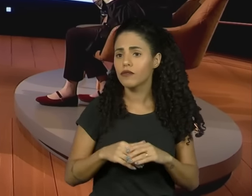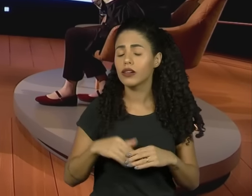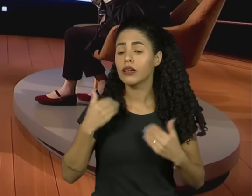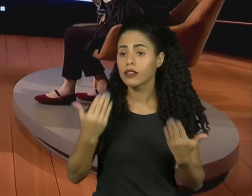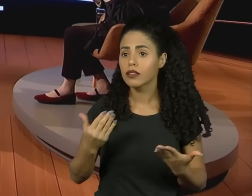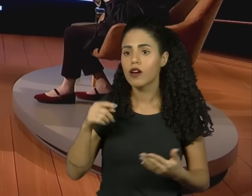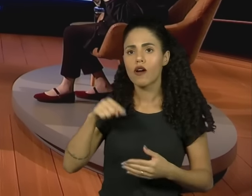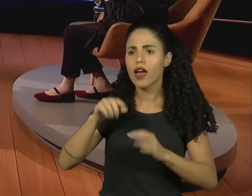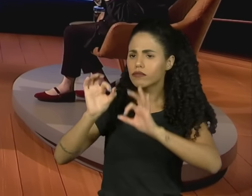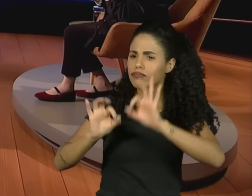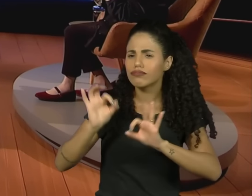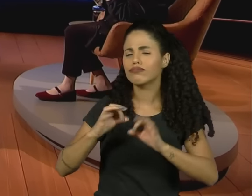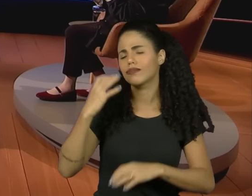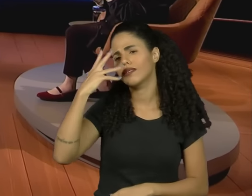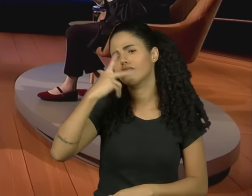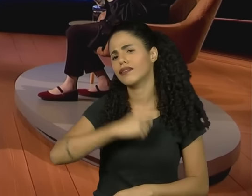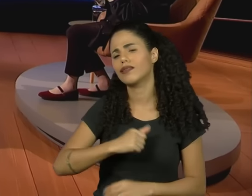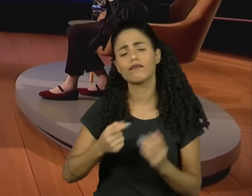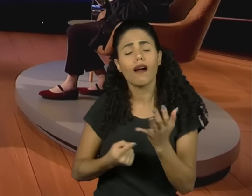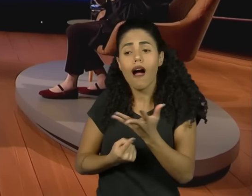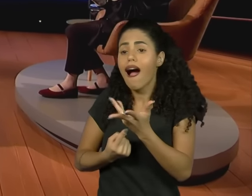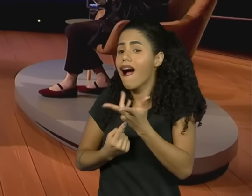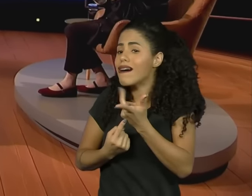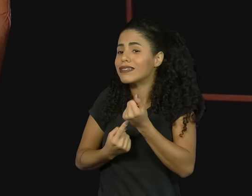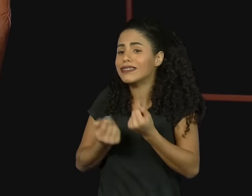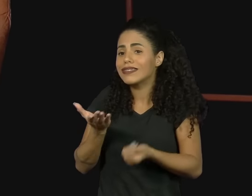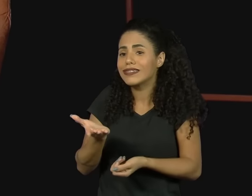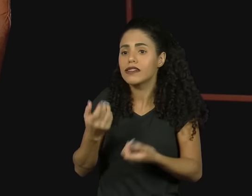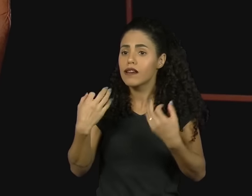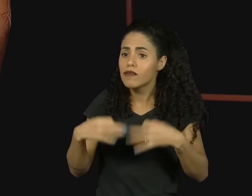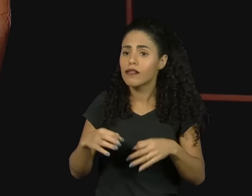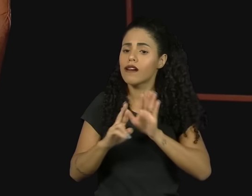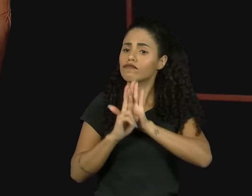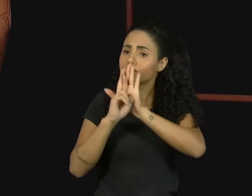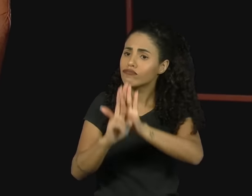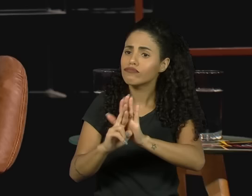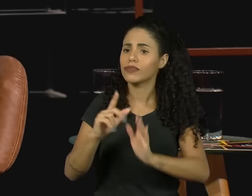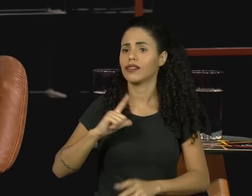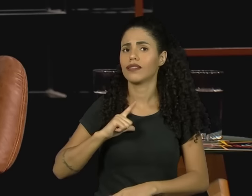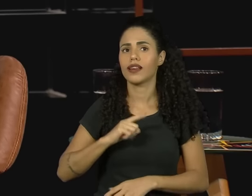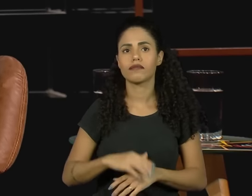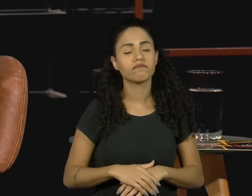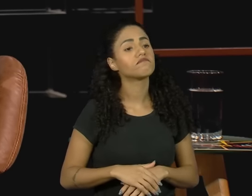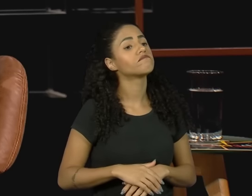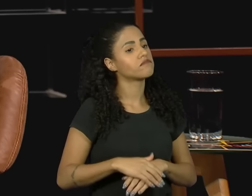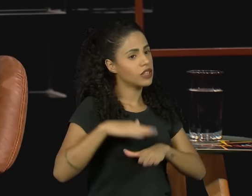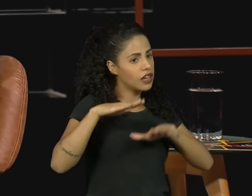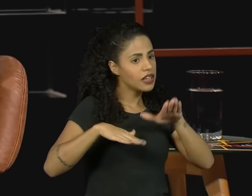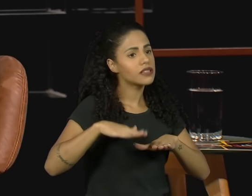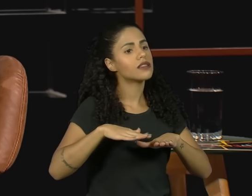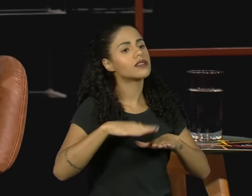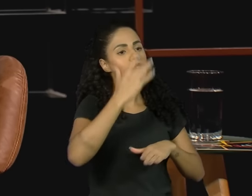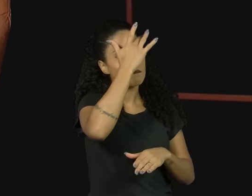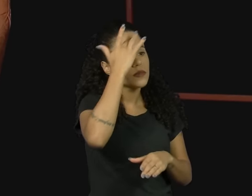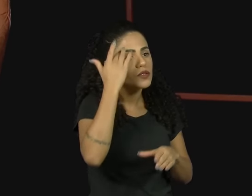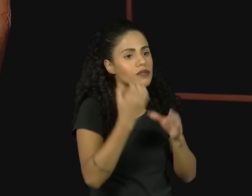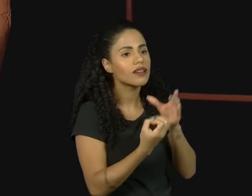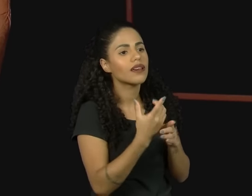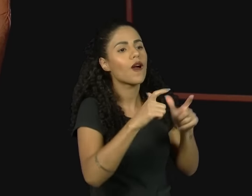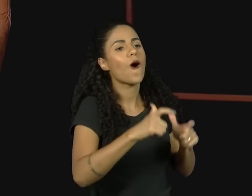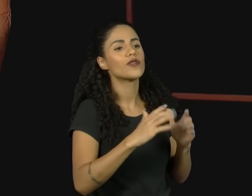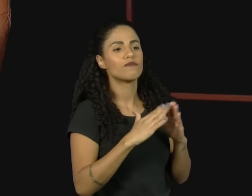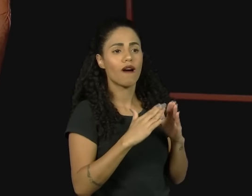quase artesanal, digamos. Mas representa alguma coisa. E que vem muitas vezes até das periferias, né?